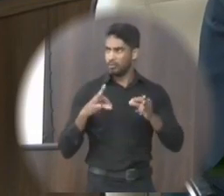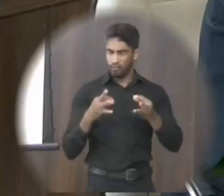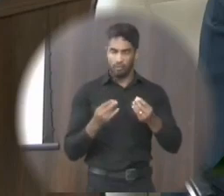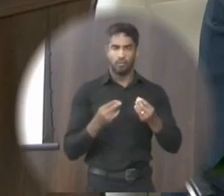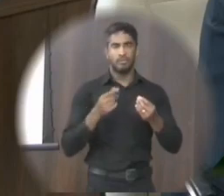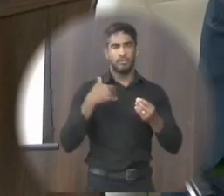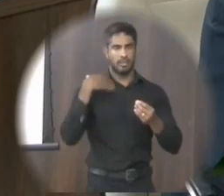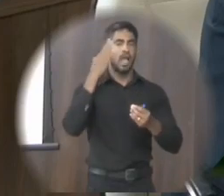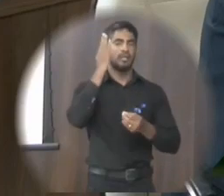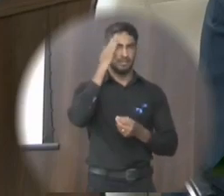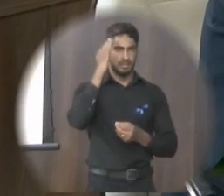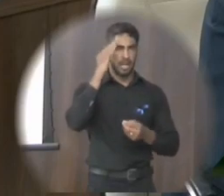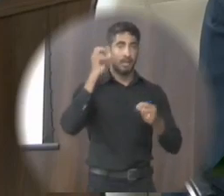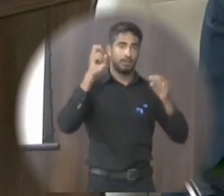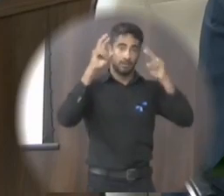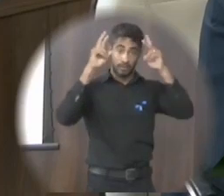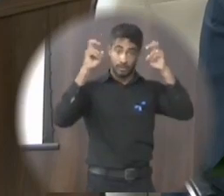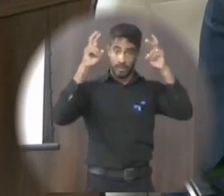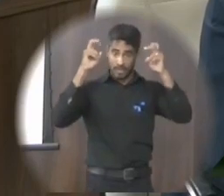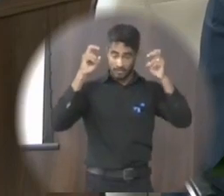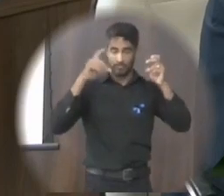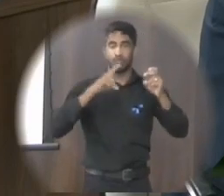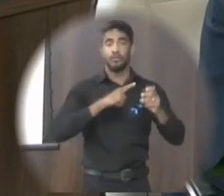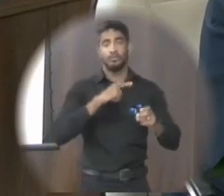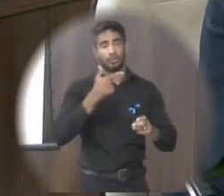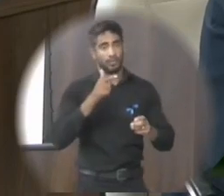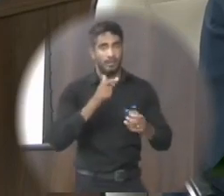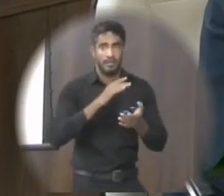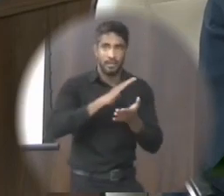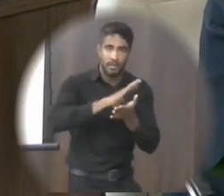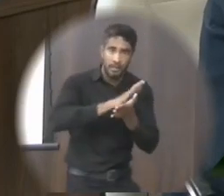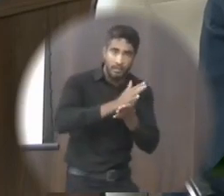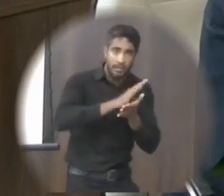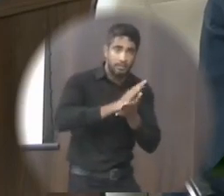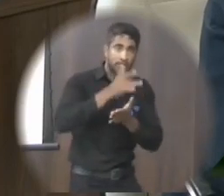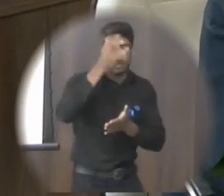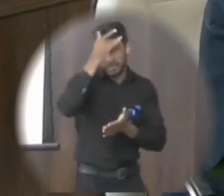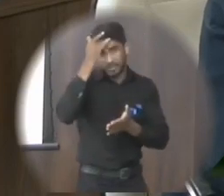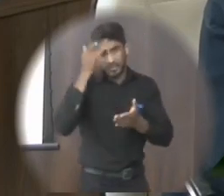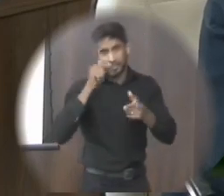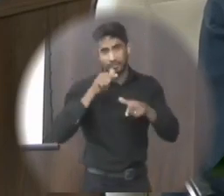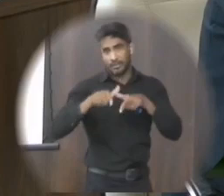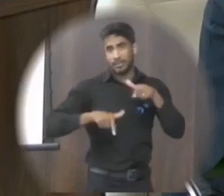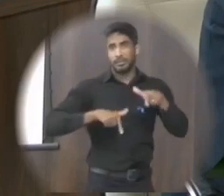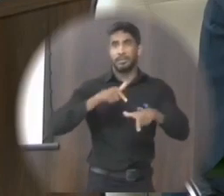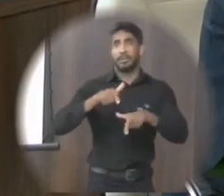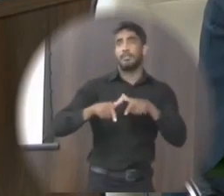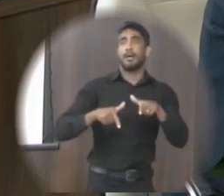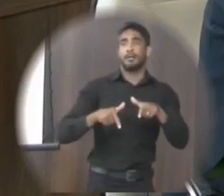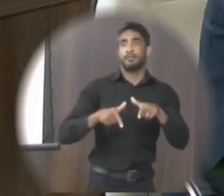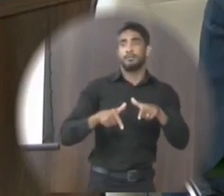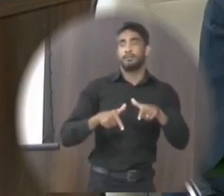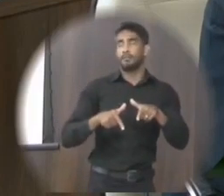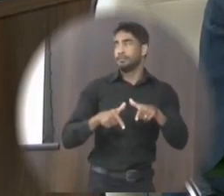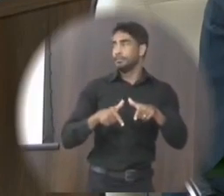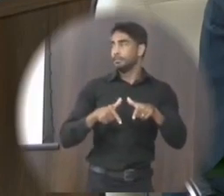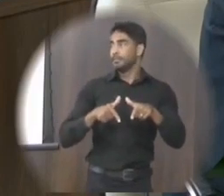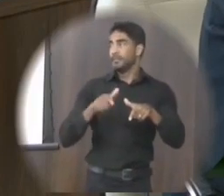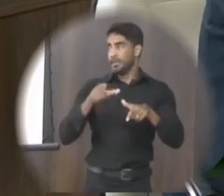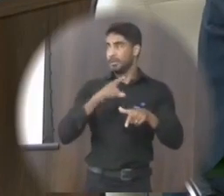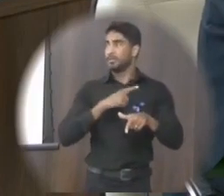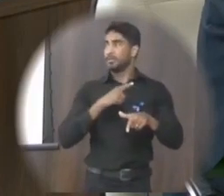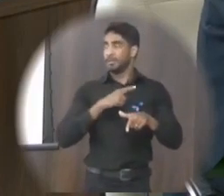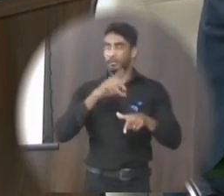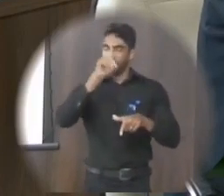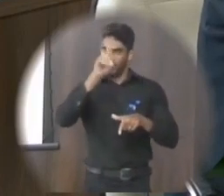inteirados no assunto, falaram que não vão prejudicar os funcionários. Porque a partir de novos funcionários, os direitos que eles têm não vão